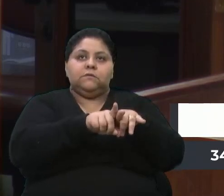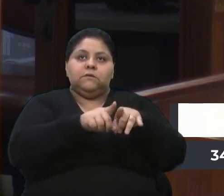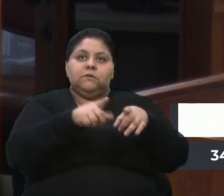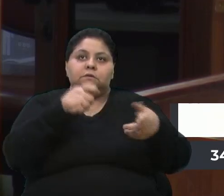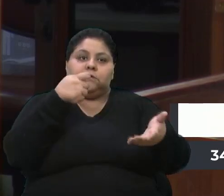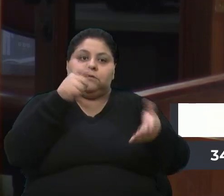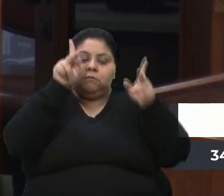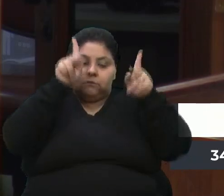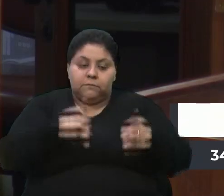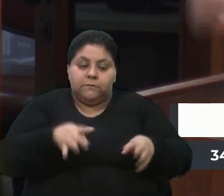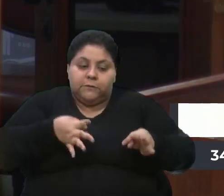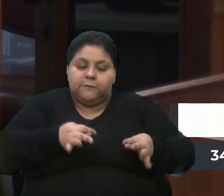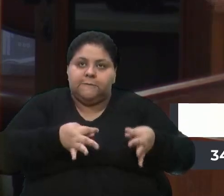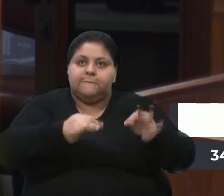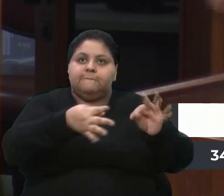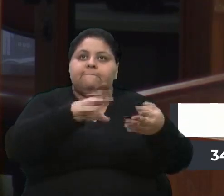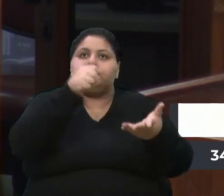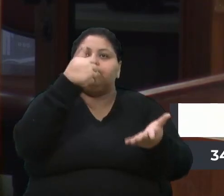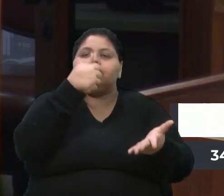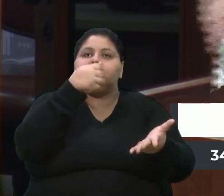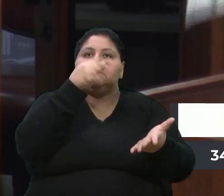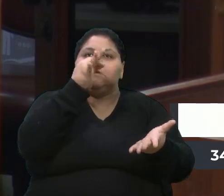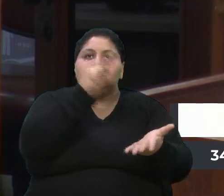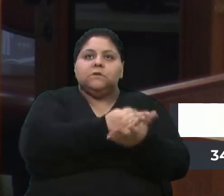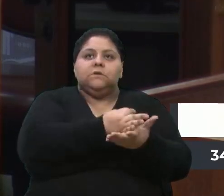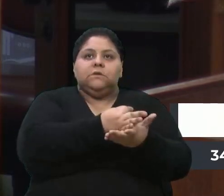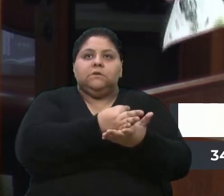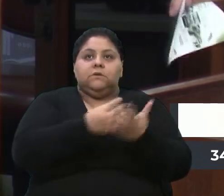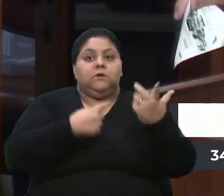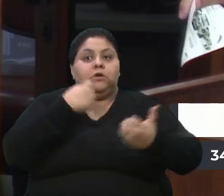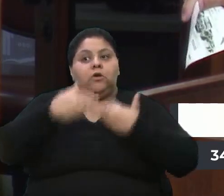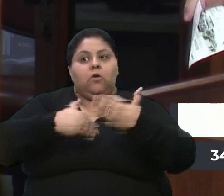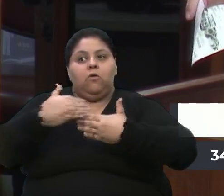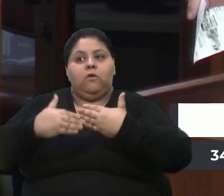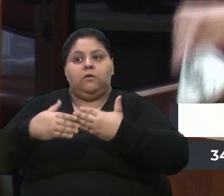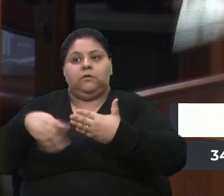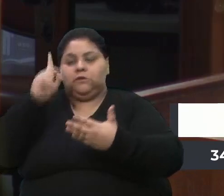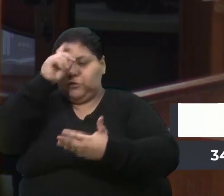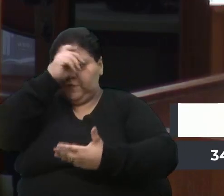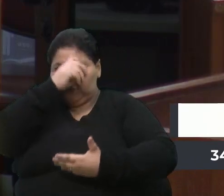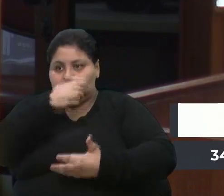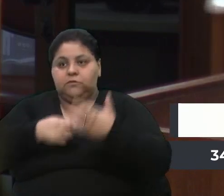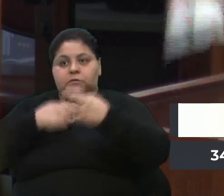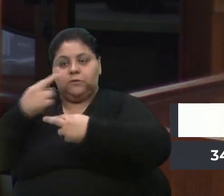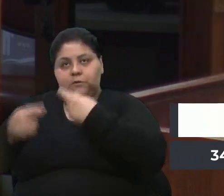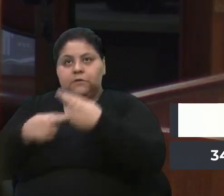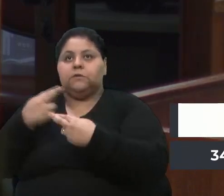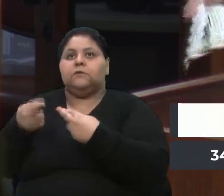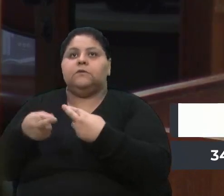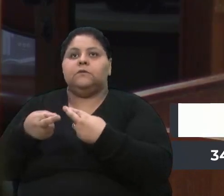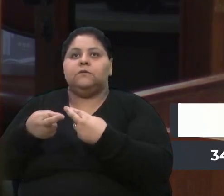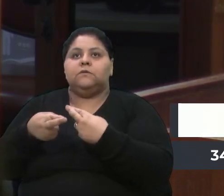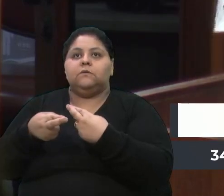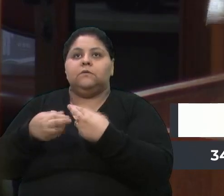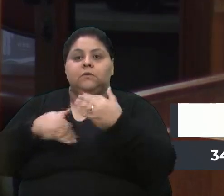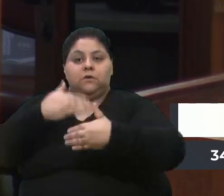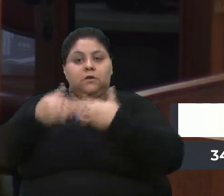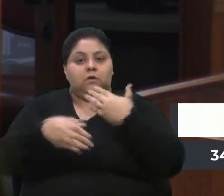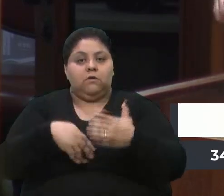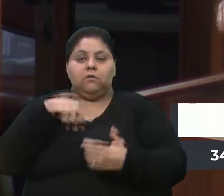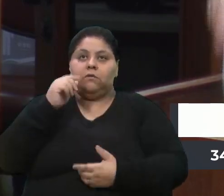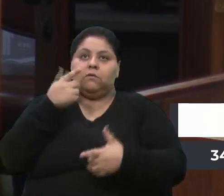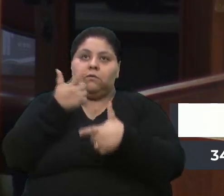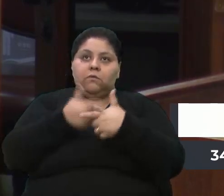para os cargos quando elas têm dificuldade de se relacionar e quando os problemas e a incompetência